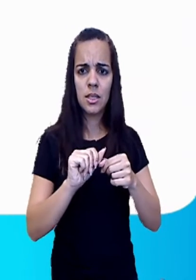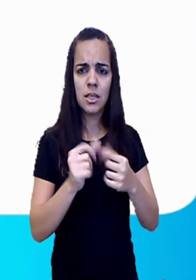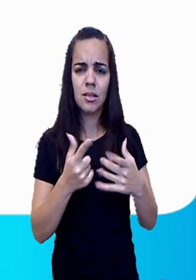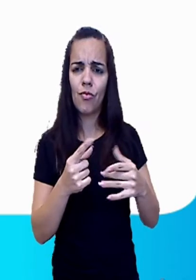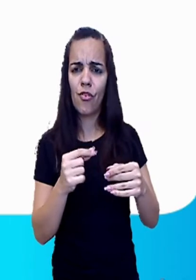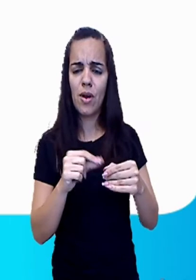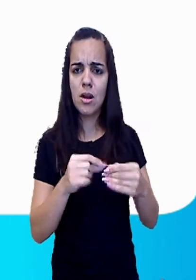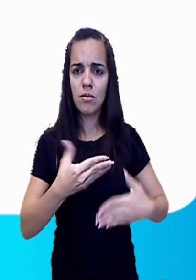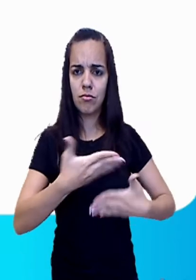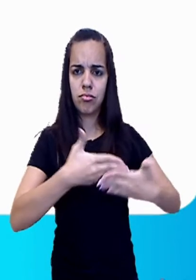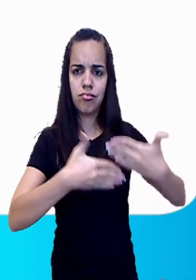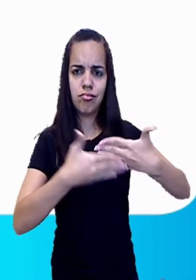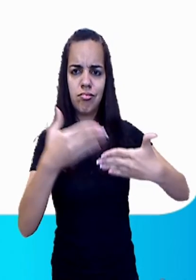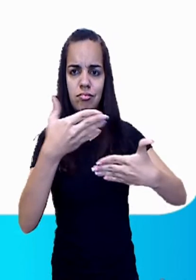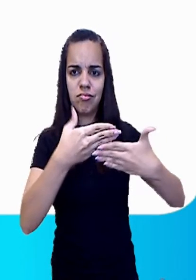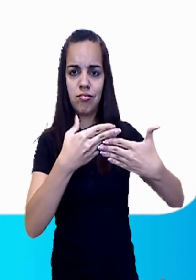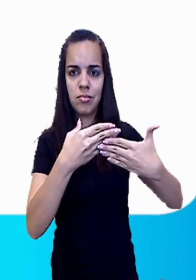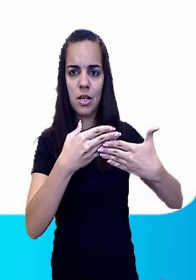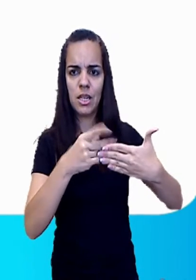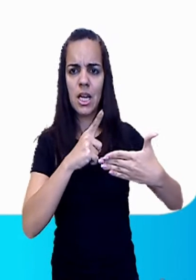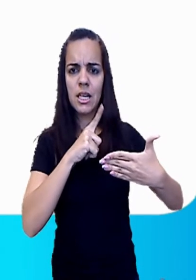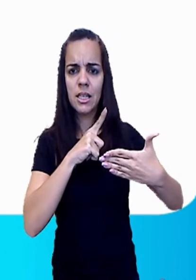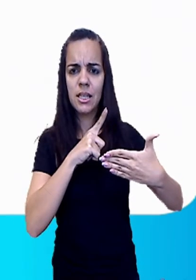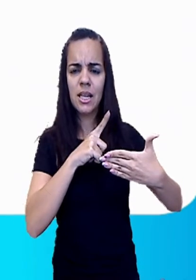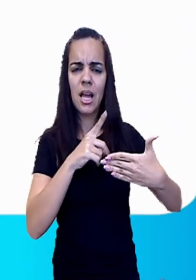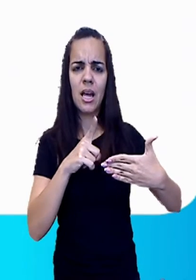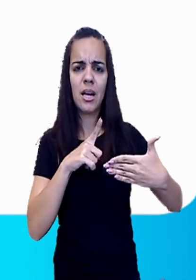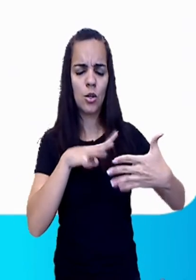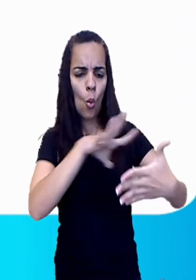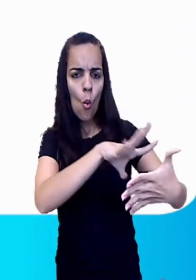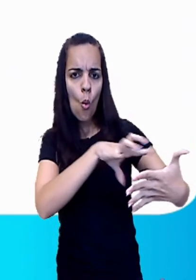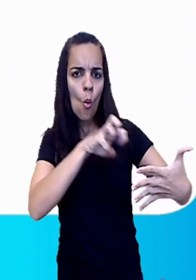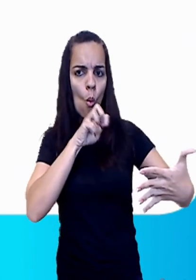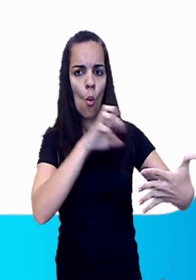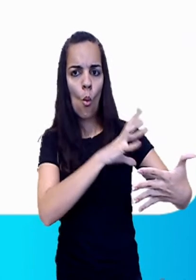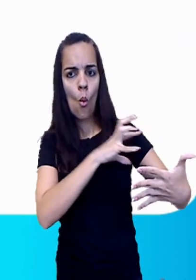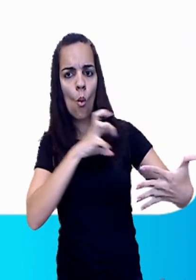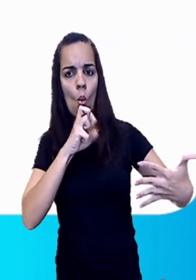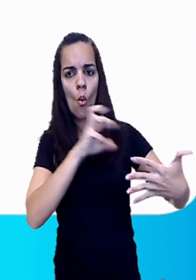impermeáveis e com dispositivos de drenagem destinados ao